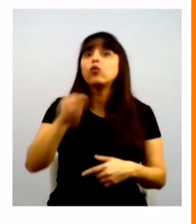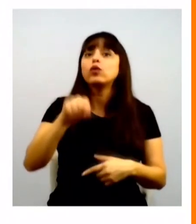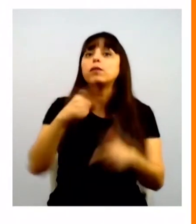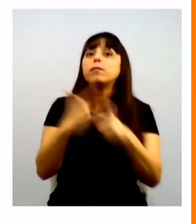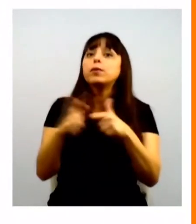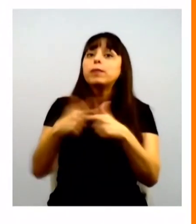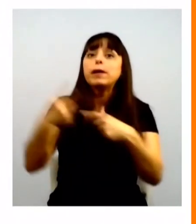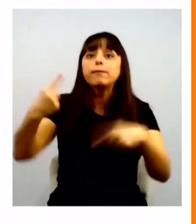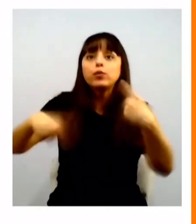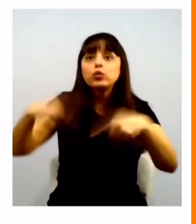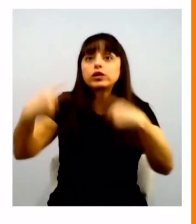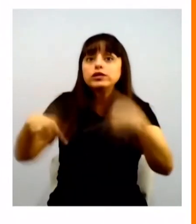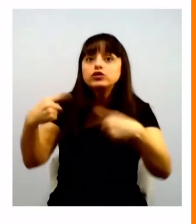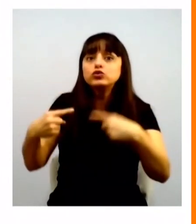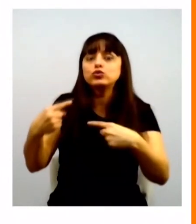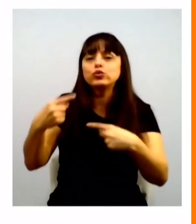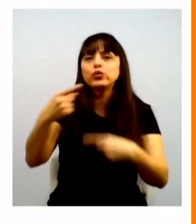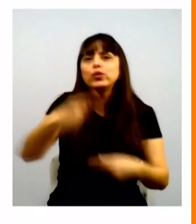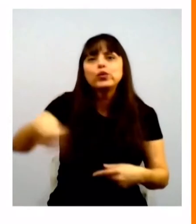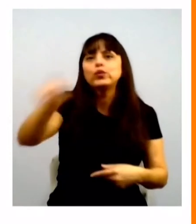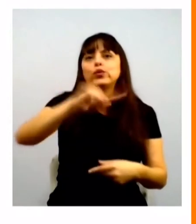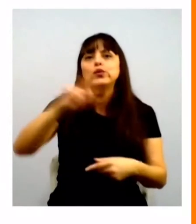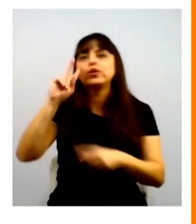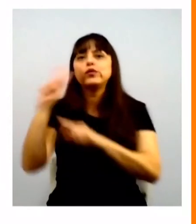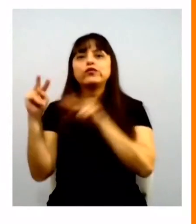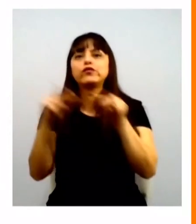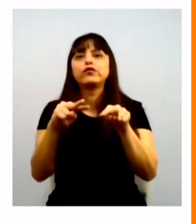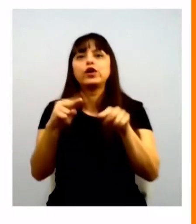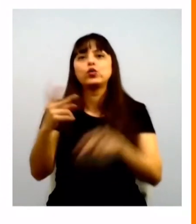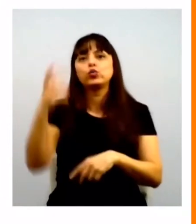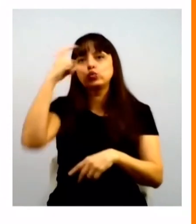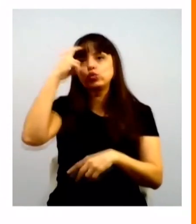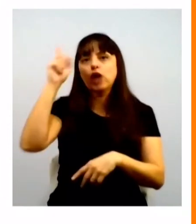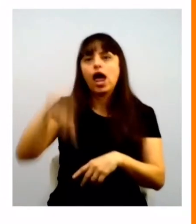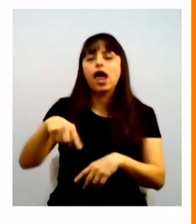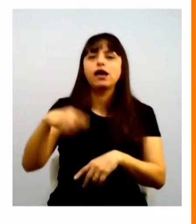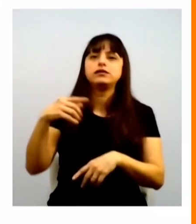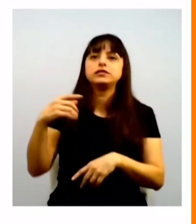cultura como algo relevante ou seria uma estratégia, o que falta?